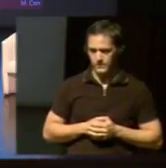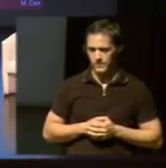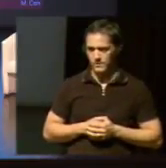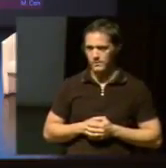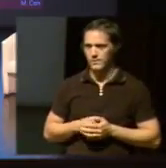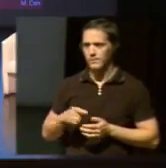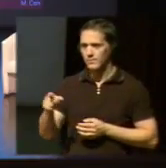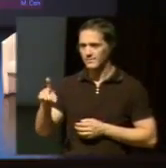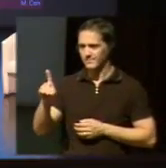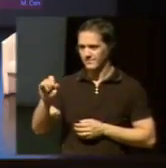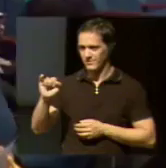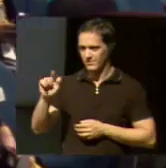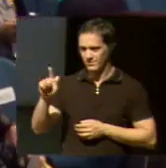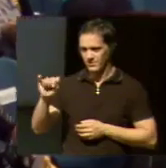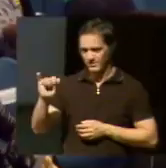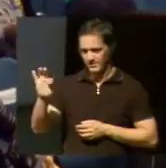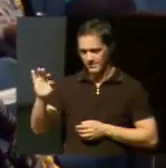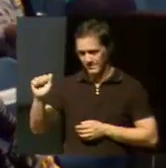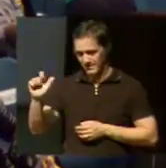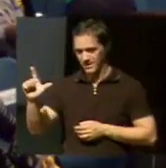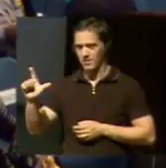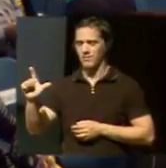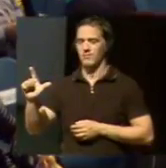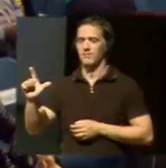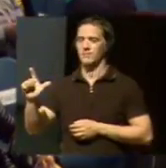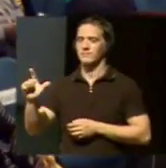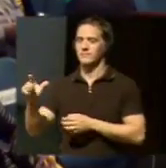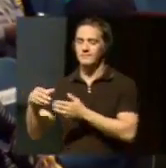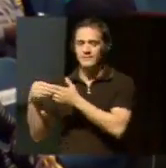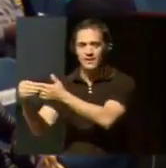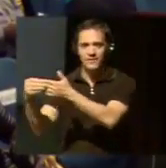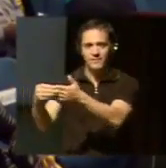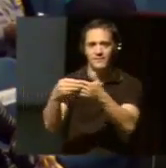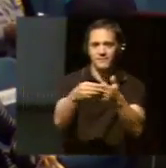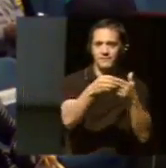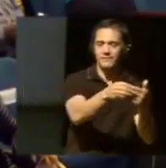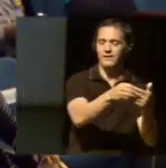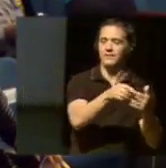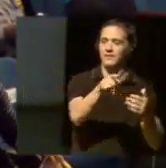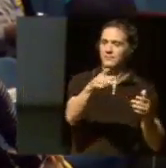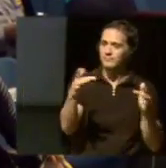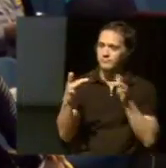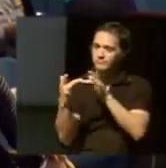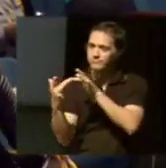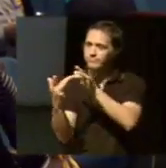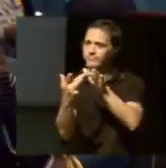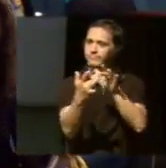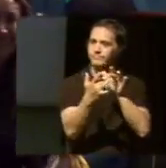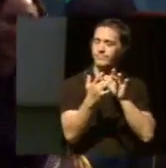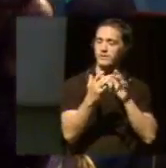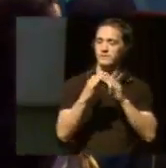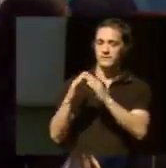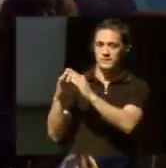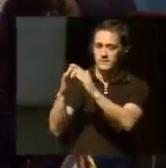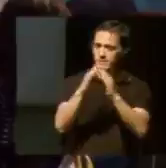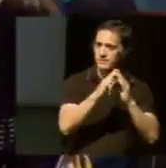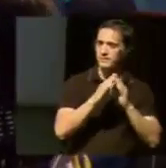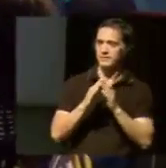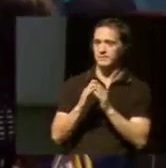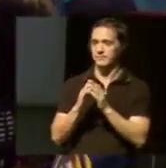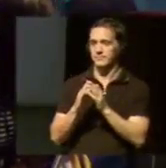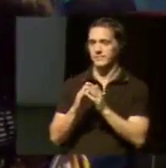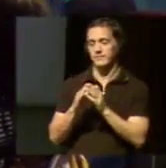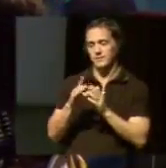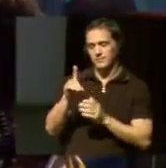levar o digital para o analógico, ou seja, as pessoas se aproximam fisicamente novamente. E assim o digital serve